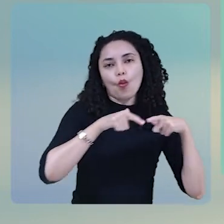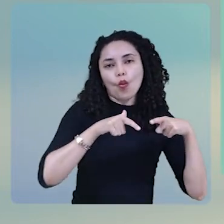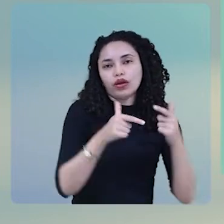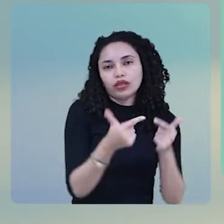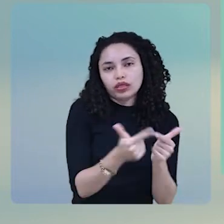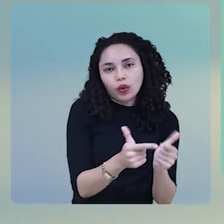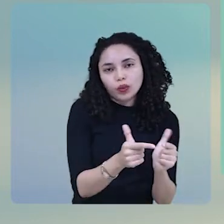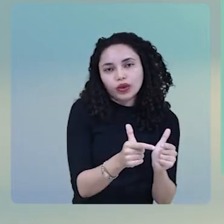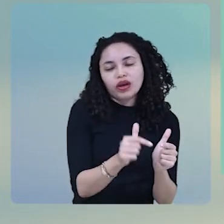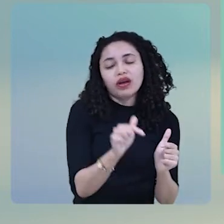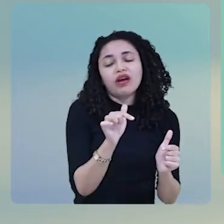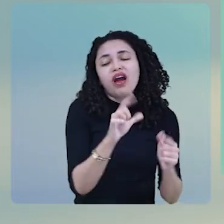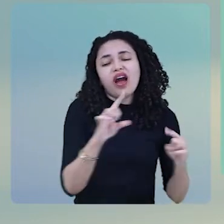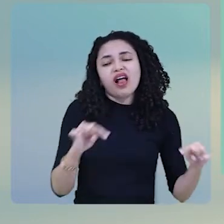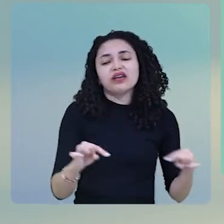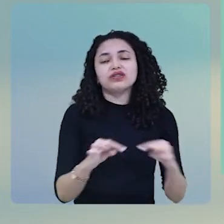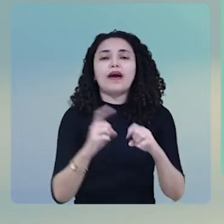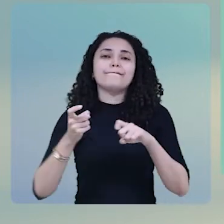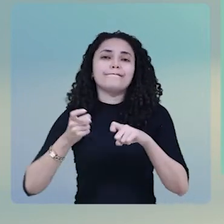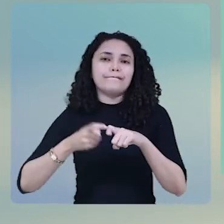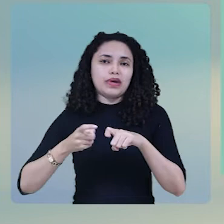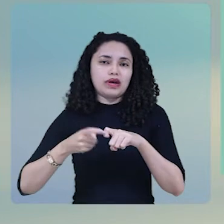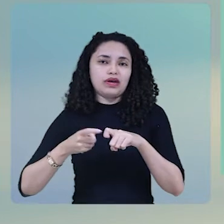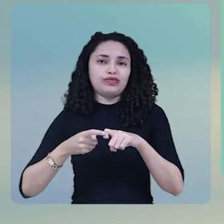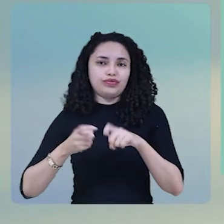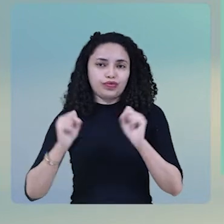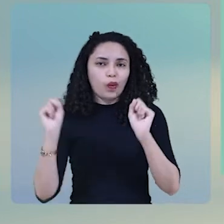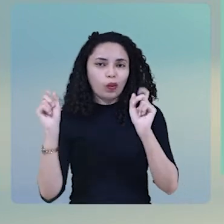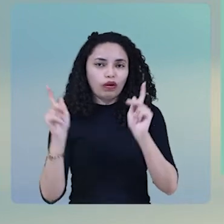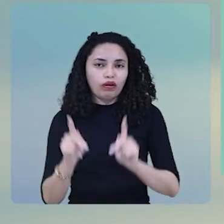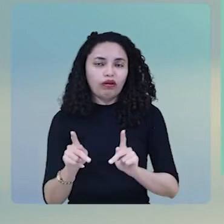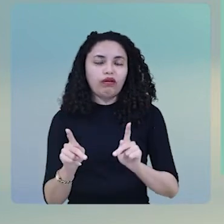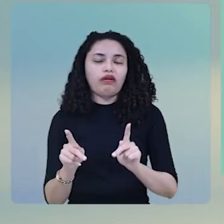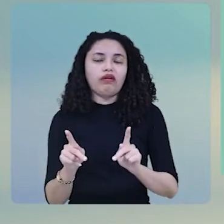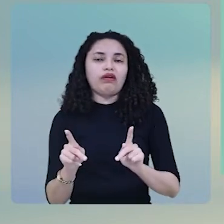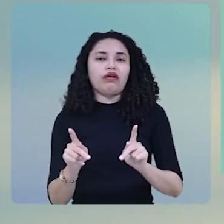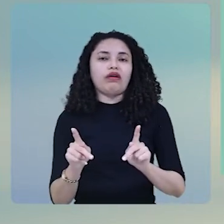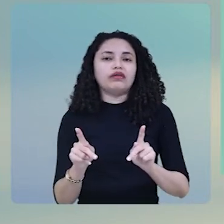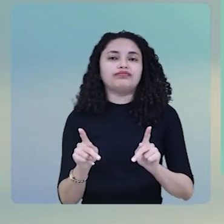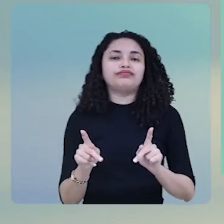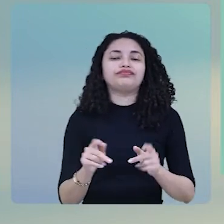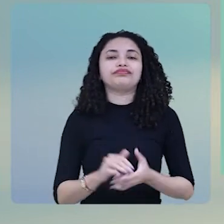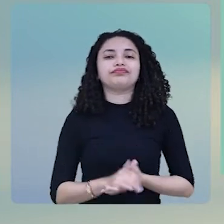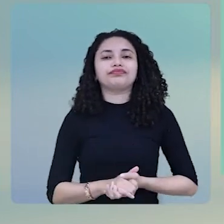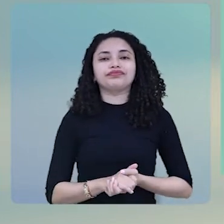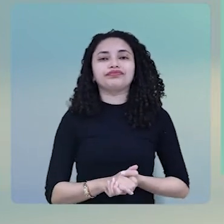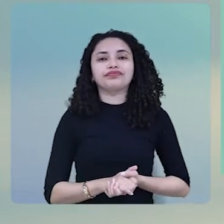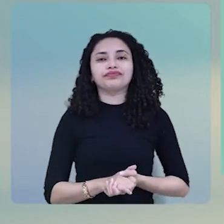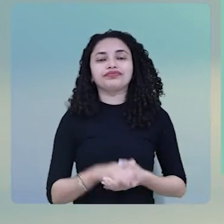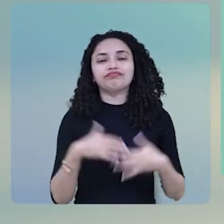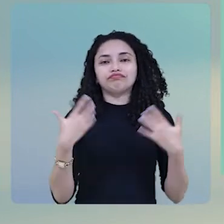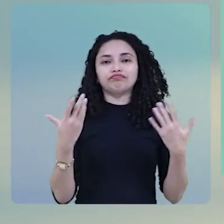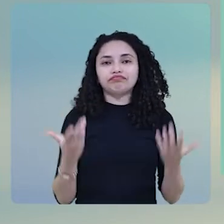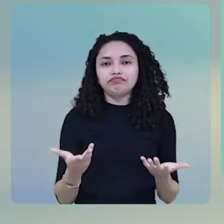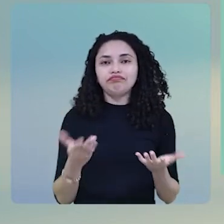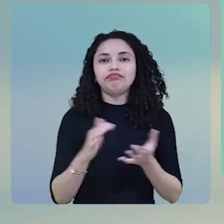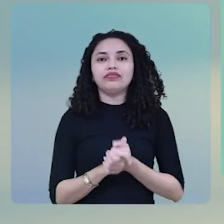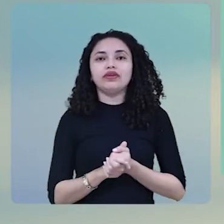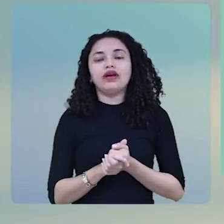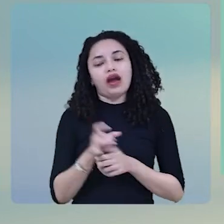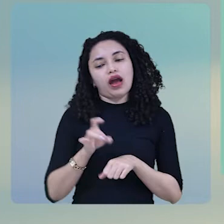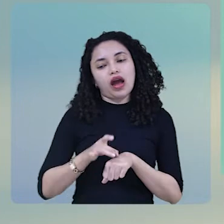um conceito mais medicalizado, um conceito mais restrito de saúde. Então, fica a dica. Conceito de